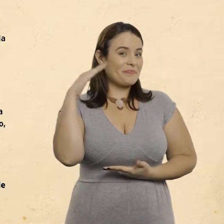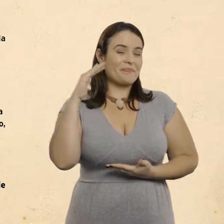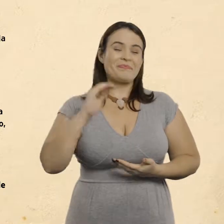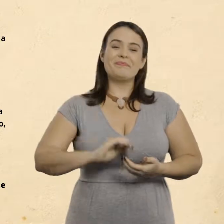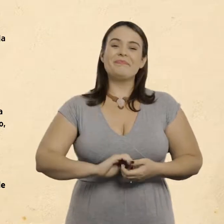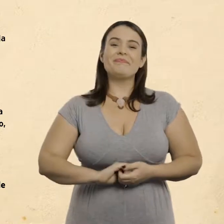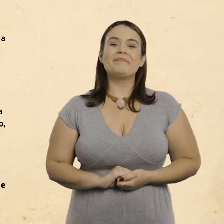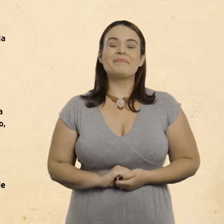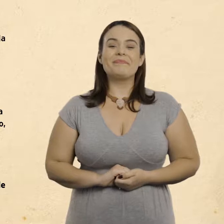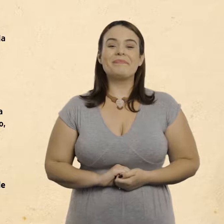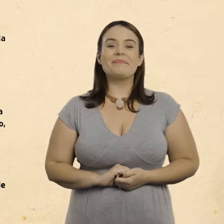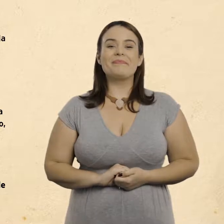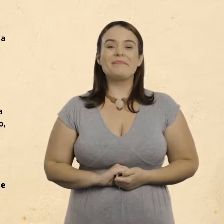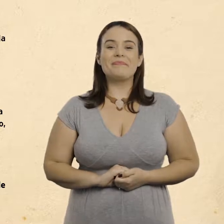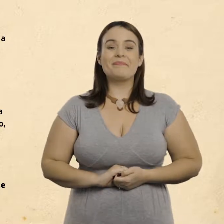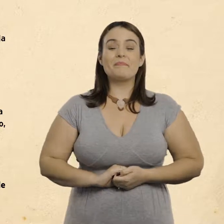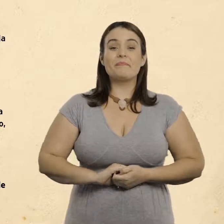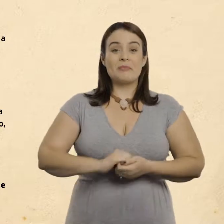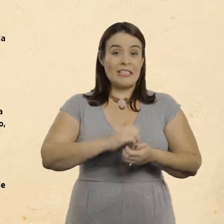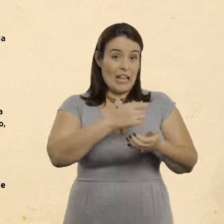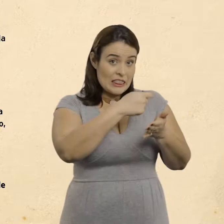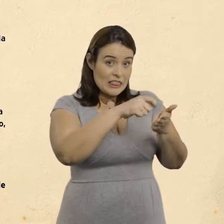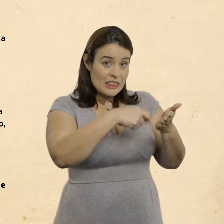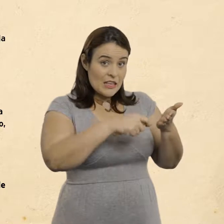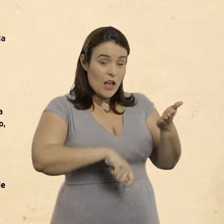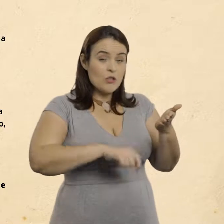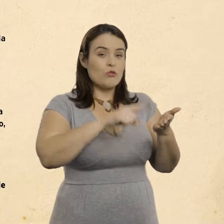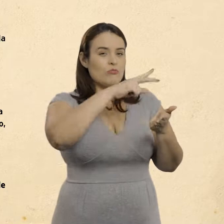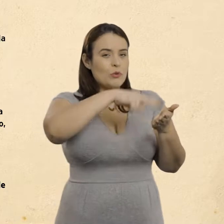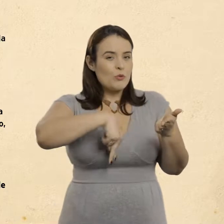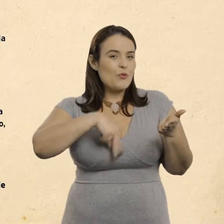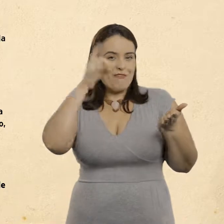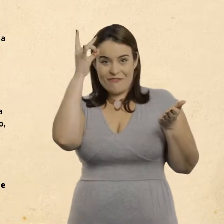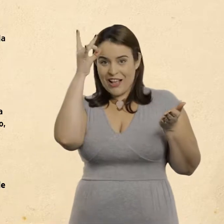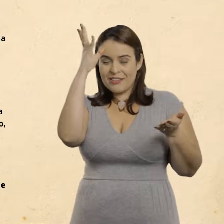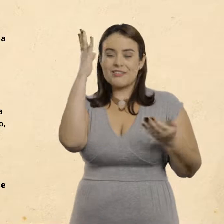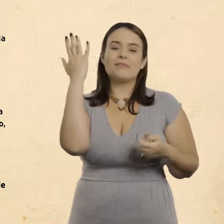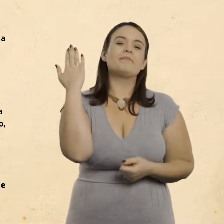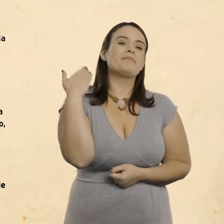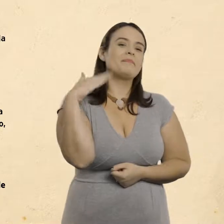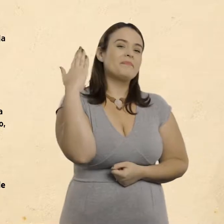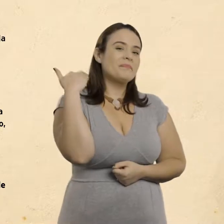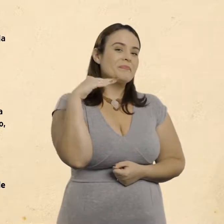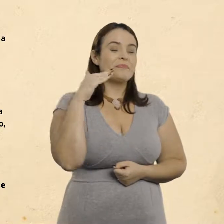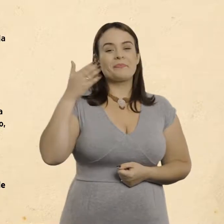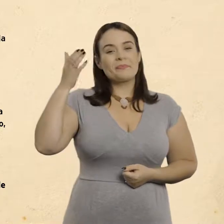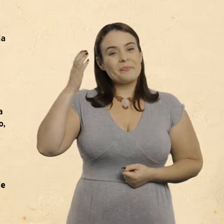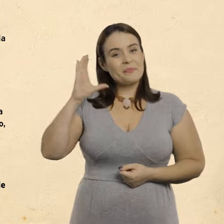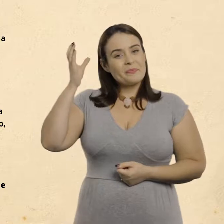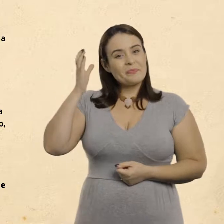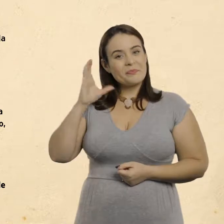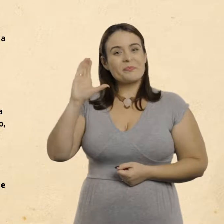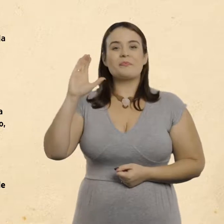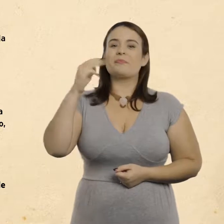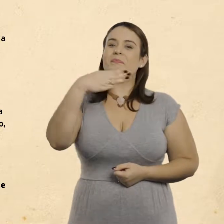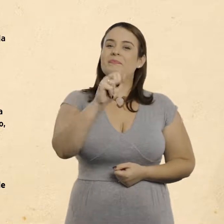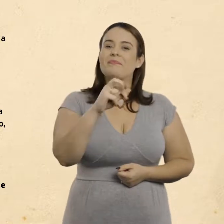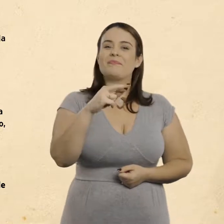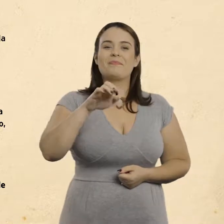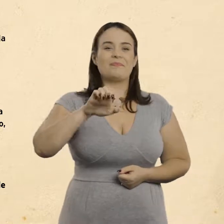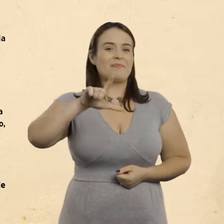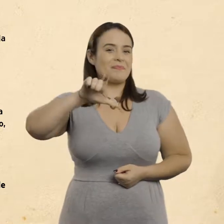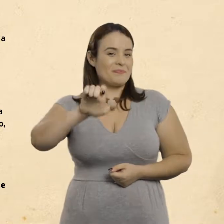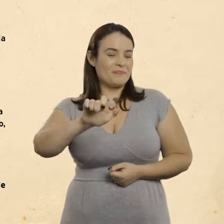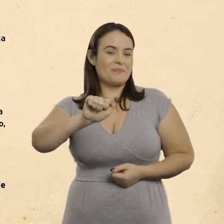técnica, Ana Rosa Bordim Rabelo. Produção de textos em leitura fácil, Ana Rosa Bordim Rabelo, Carla